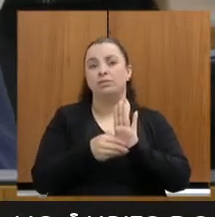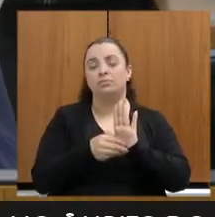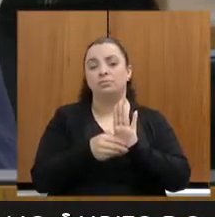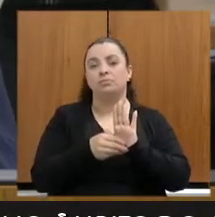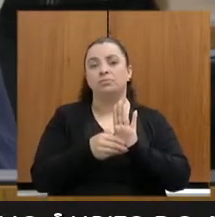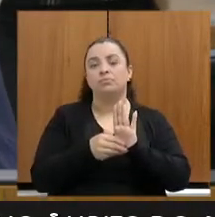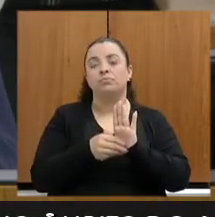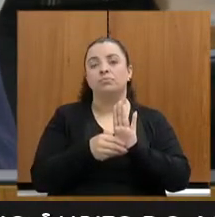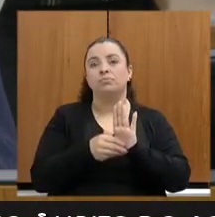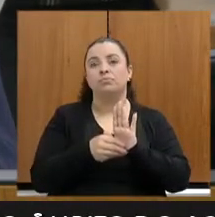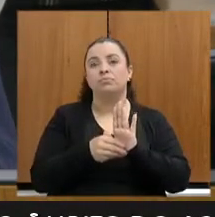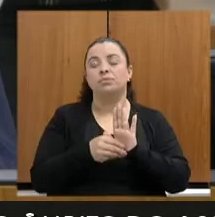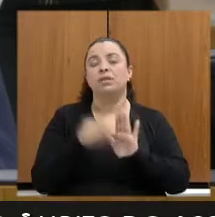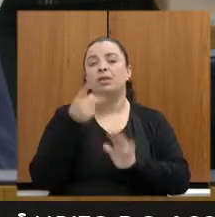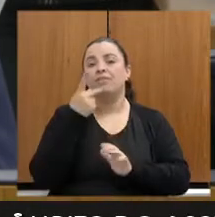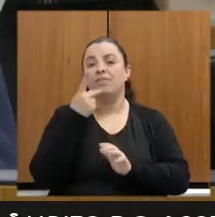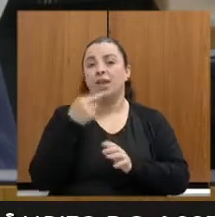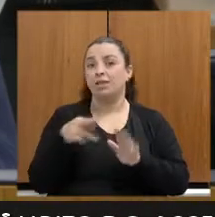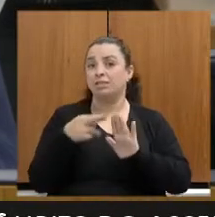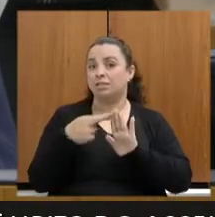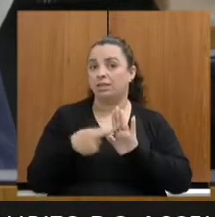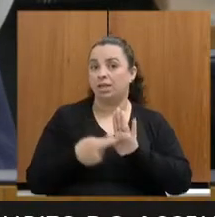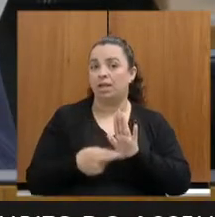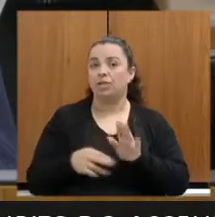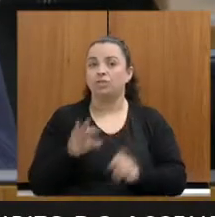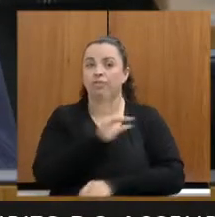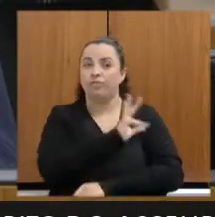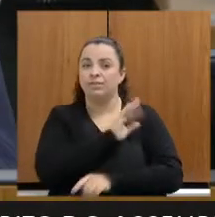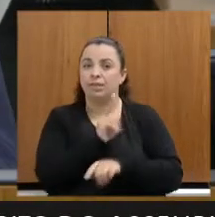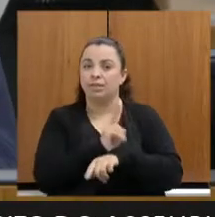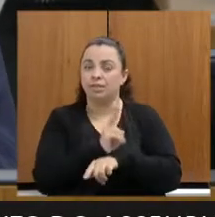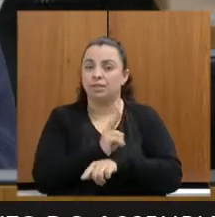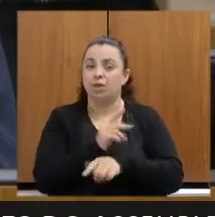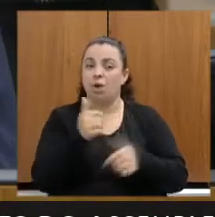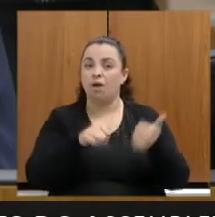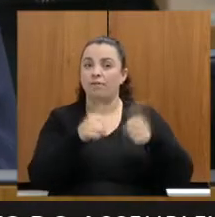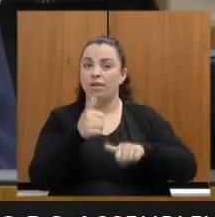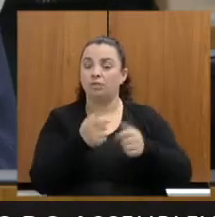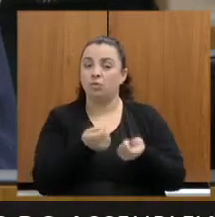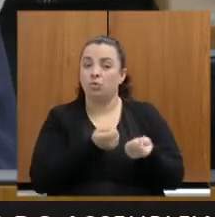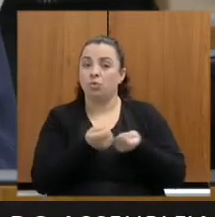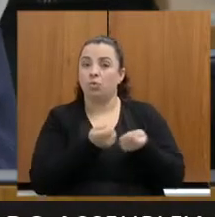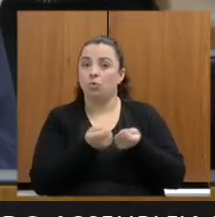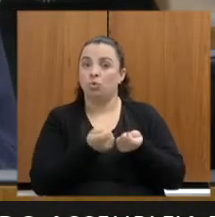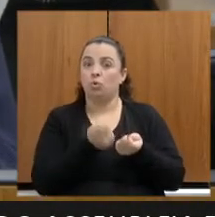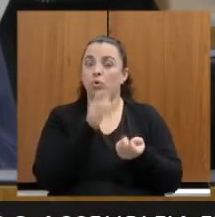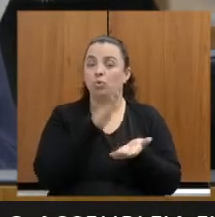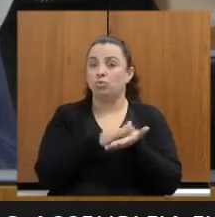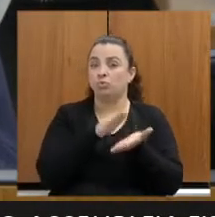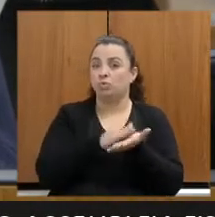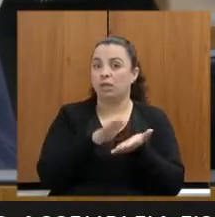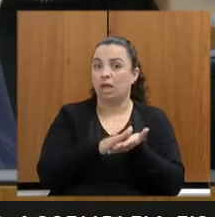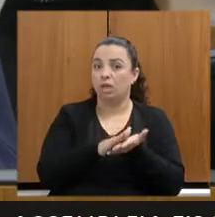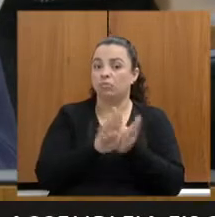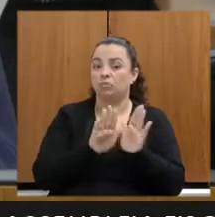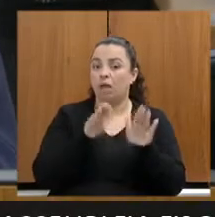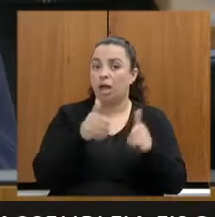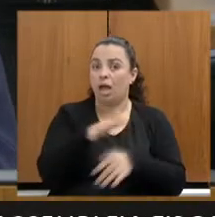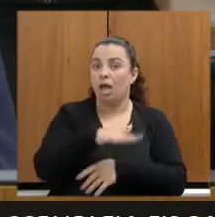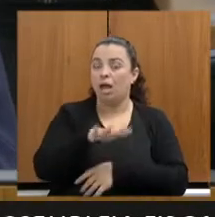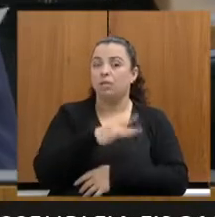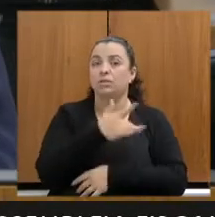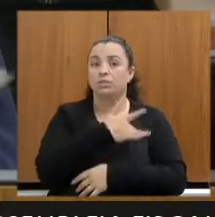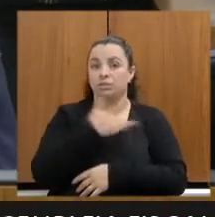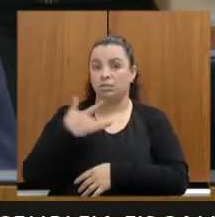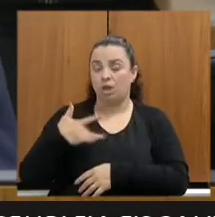o que dispõe sobre normas de fiscalização avaliação e controle das despesas com saúde e a discutir e votar proposições